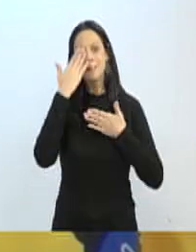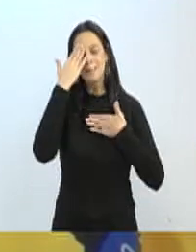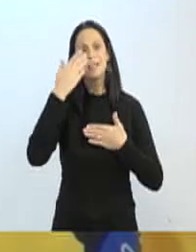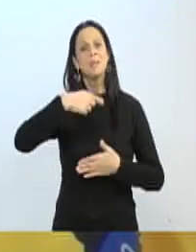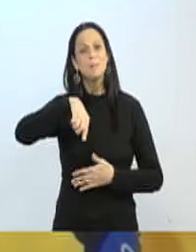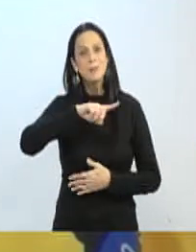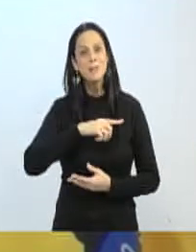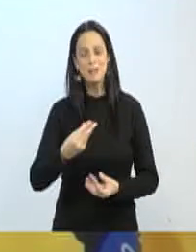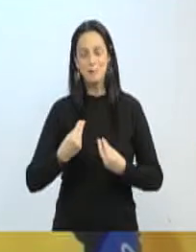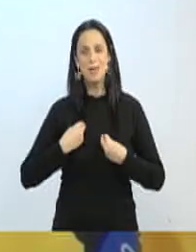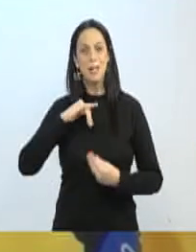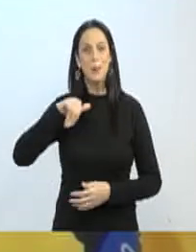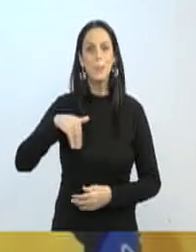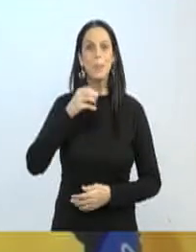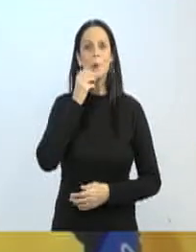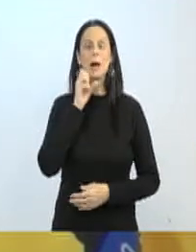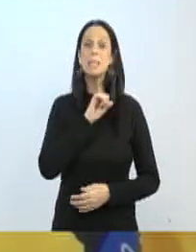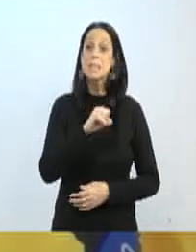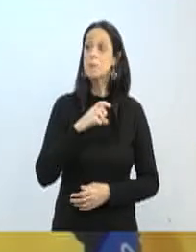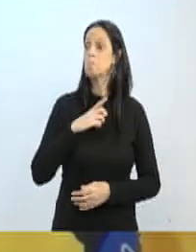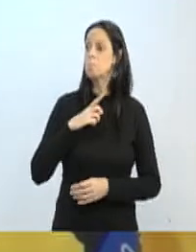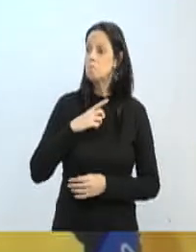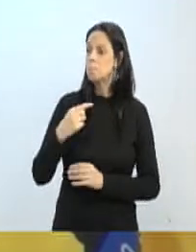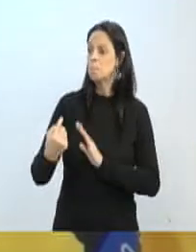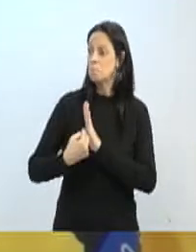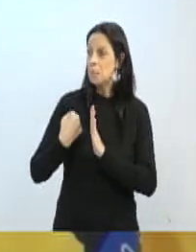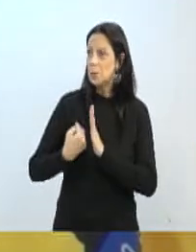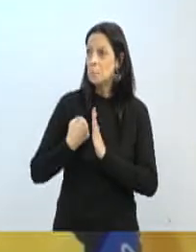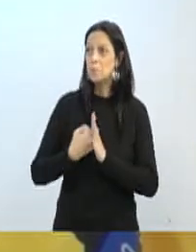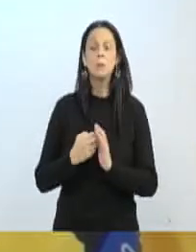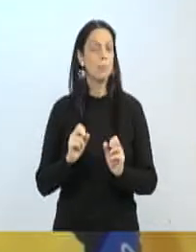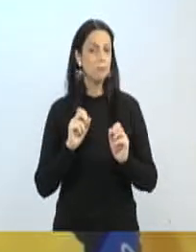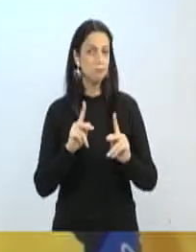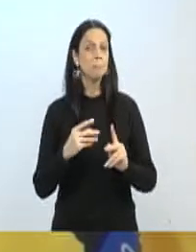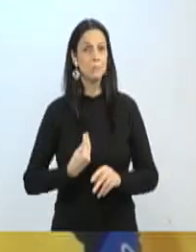a oportunidade aqui se tiver alguma pergunta alguma coisa estamos aqui